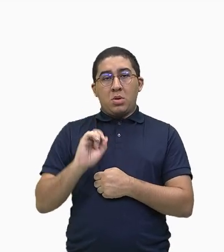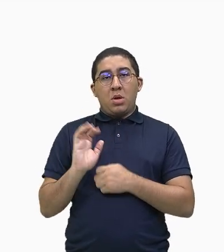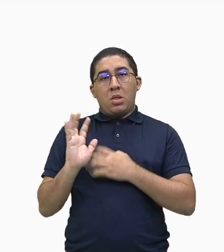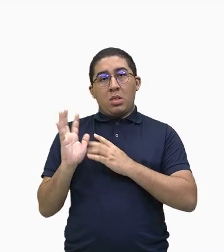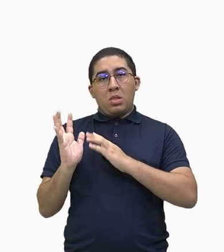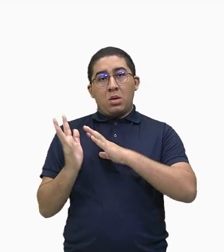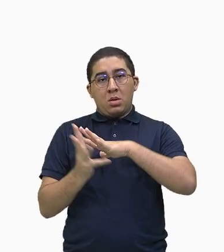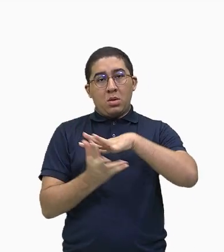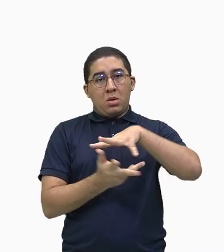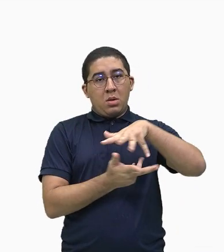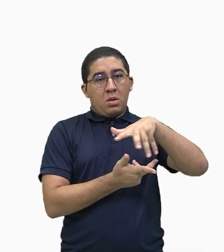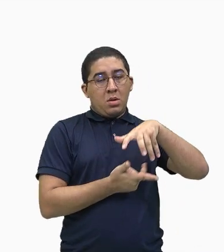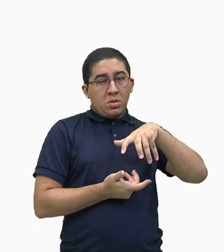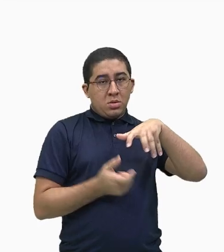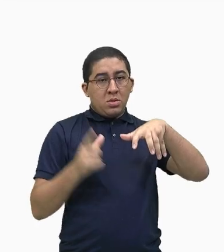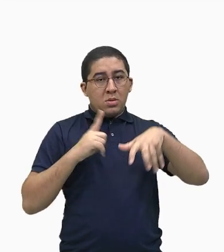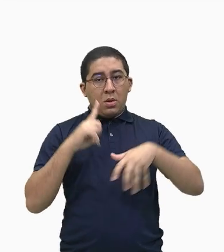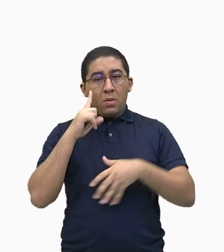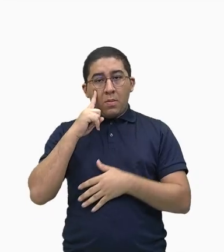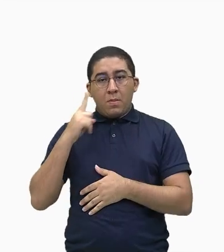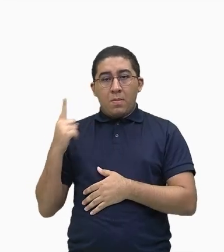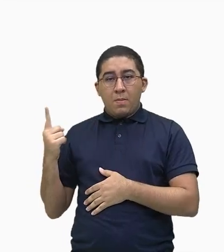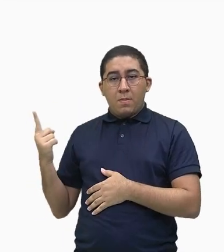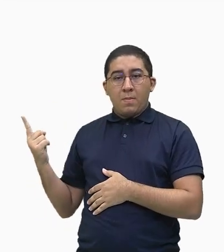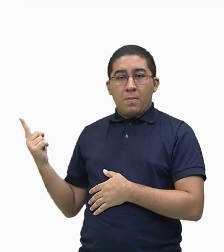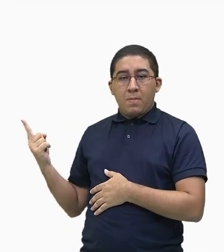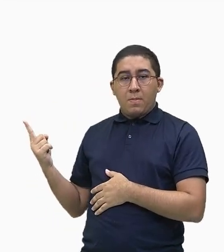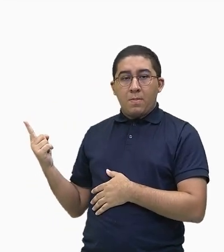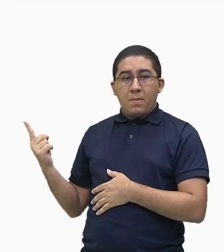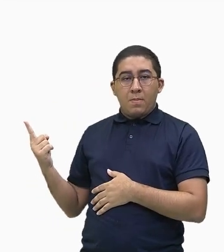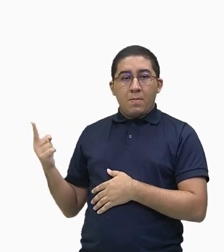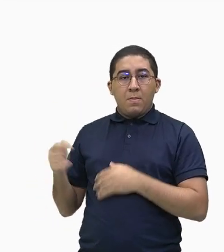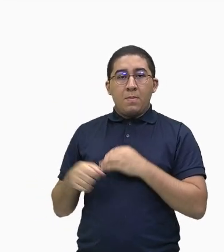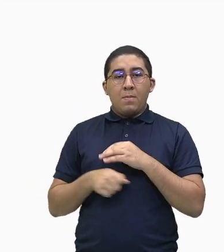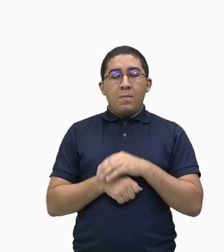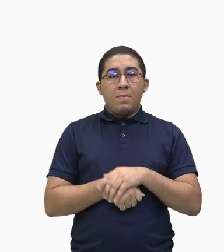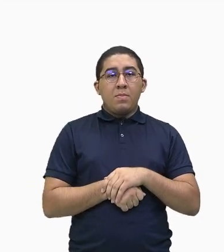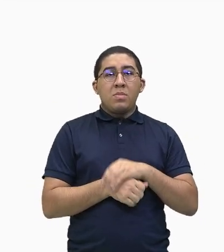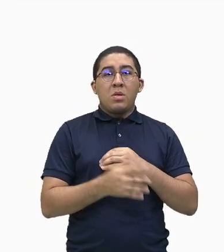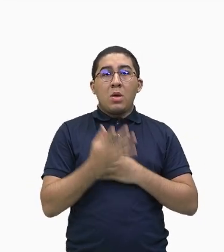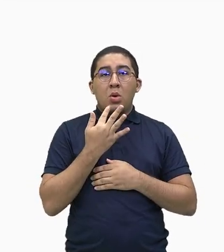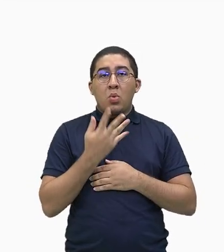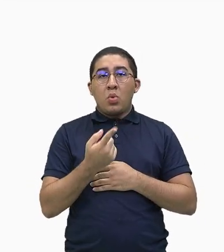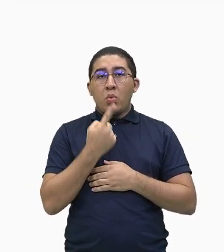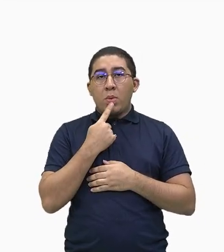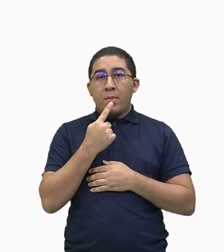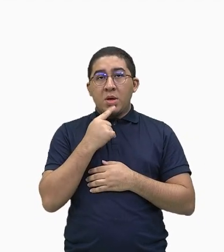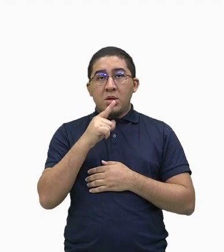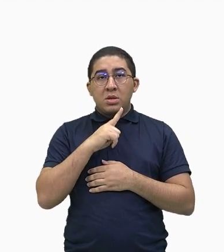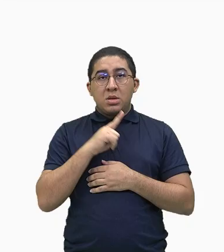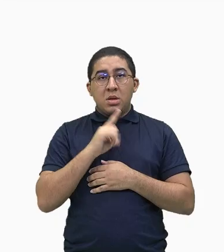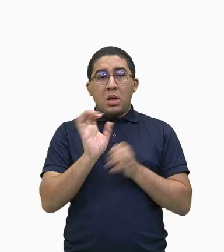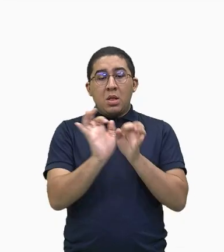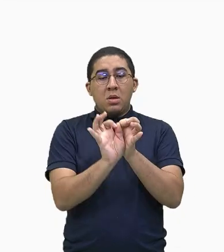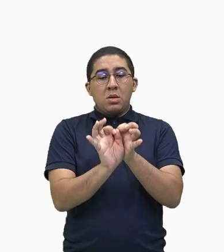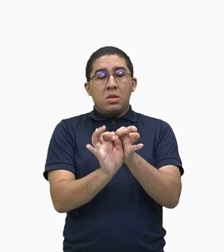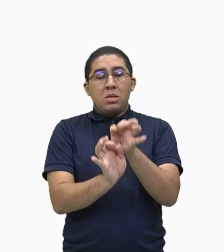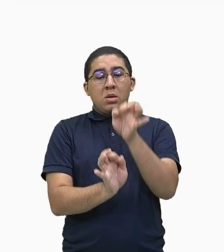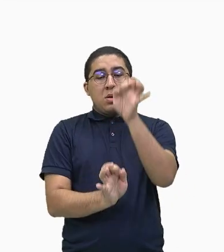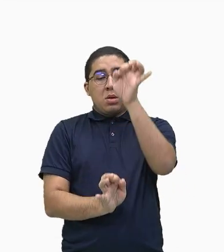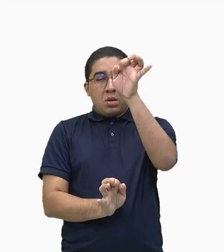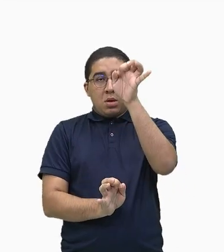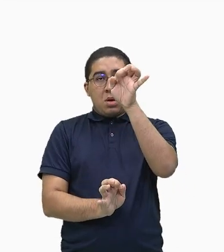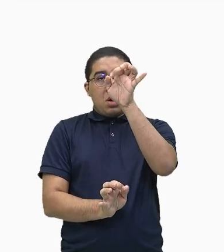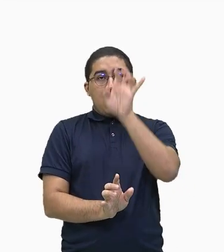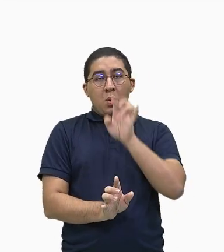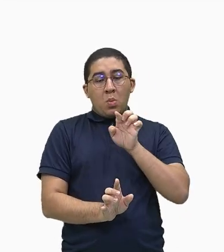Terra. Nós temos aí em destaque, na cor vermelha, o meridiano de Greenwich, que é o fuso de